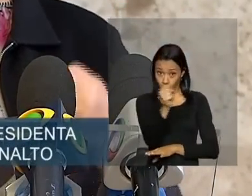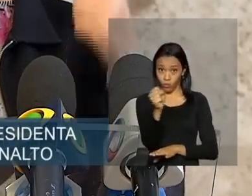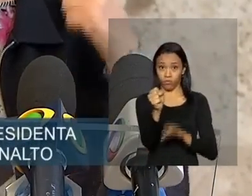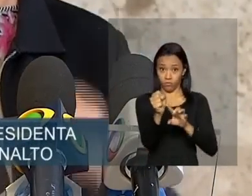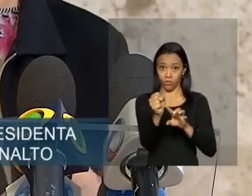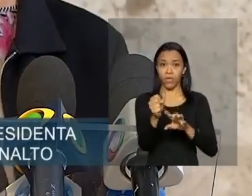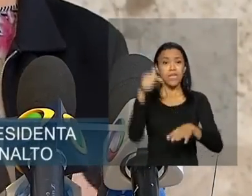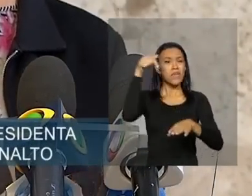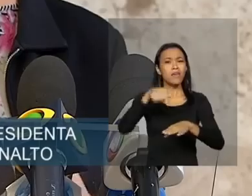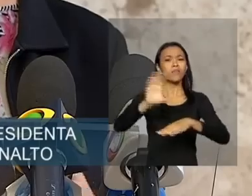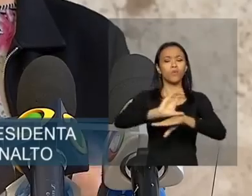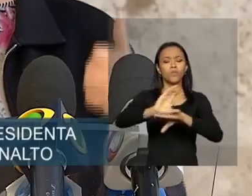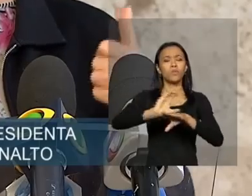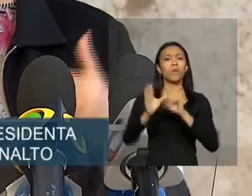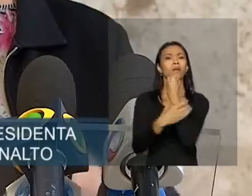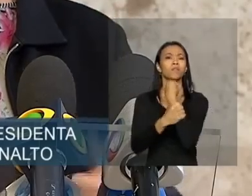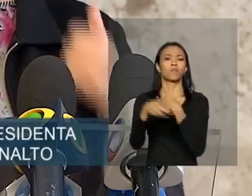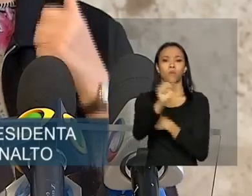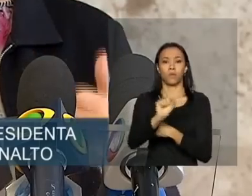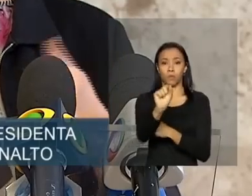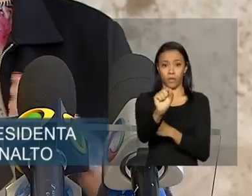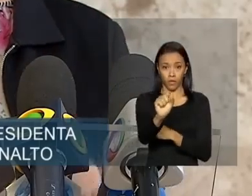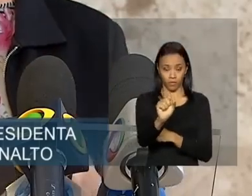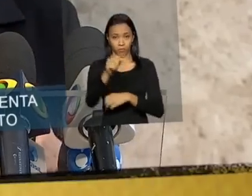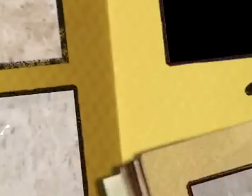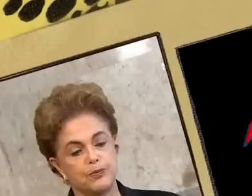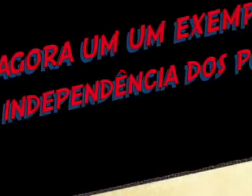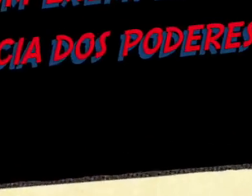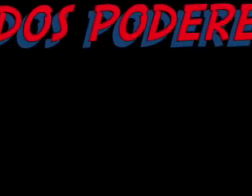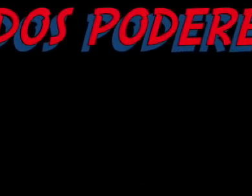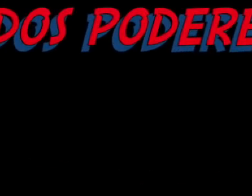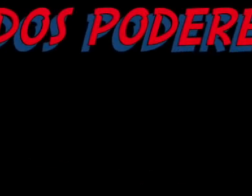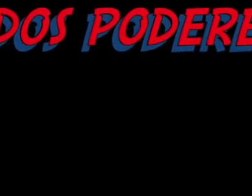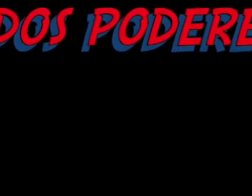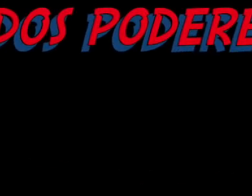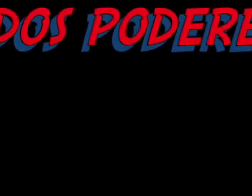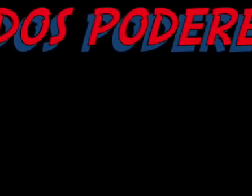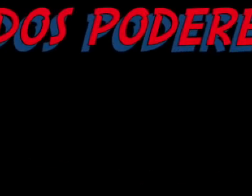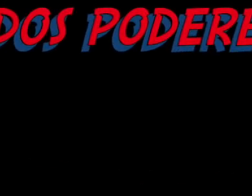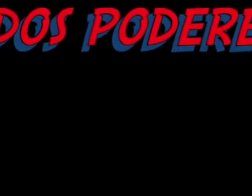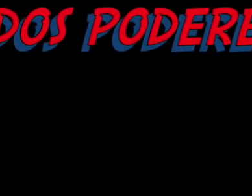1988. E o que, que essa Constituição garante? Primeiro, a independência dos poderes. Segundo,